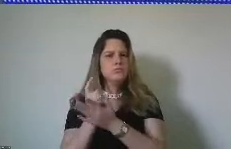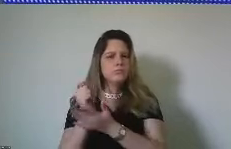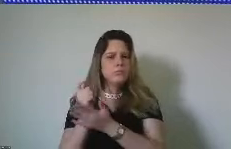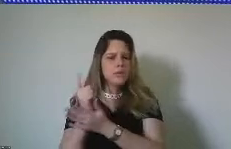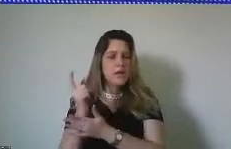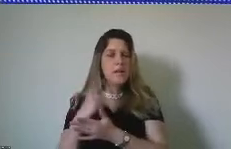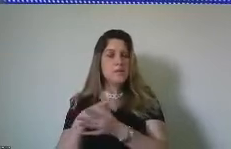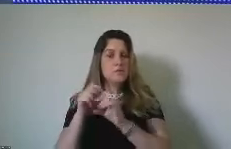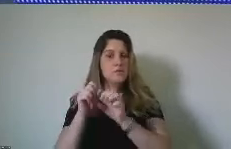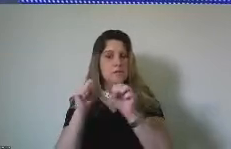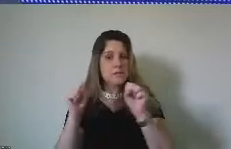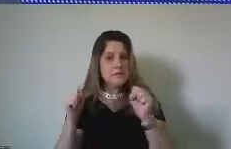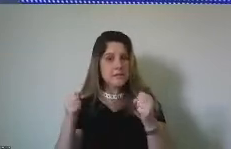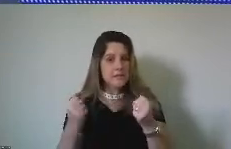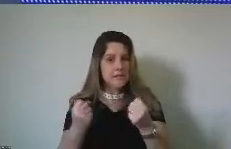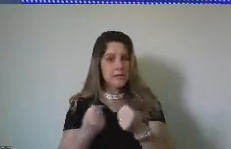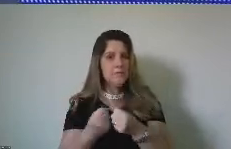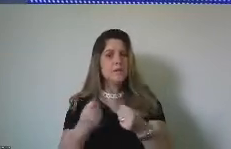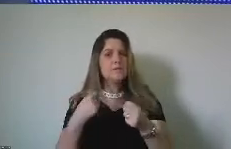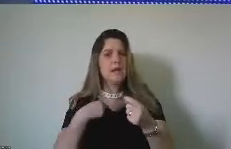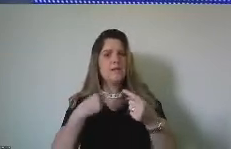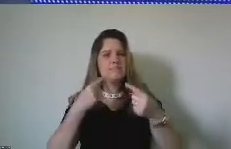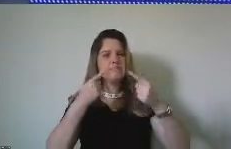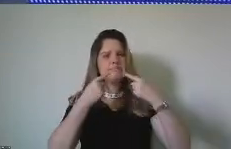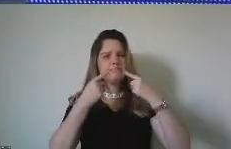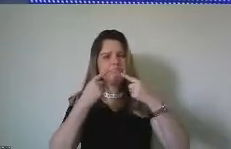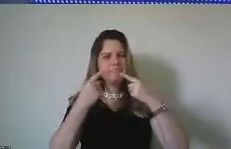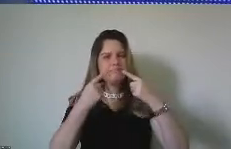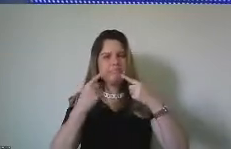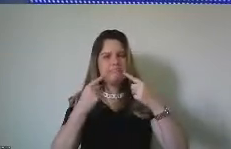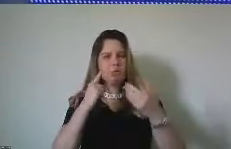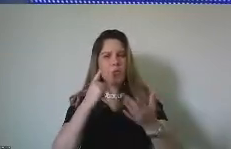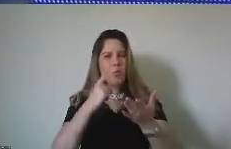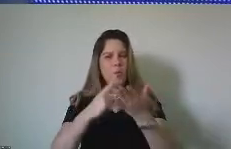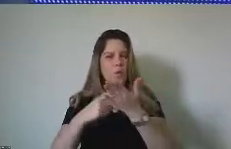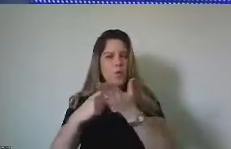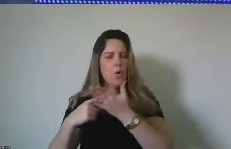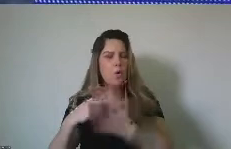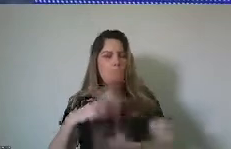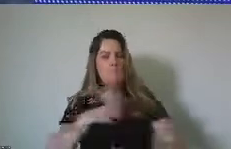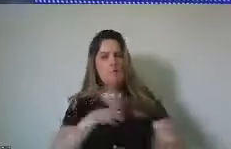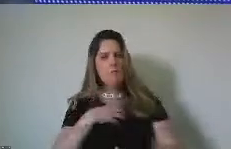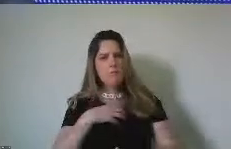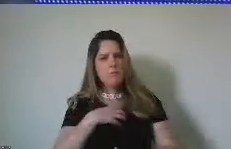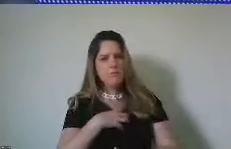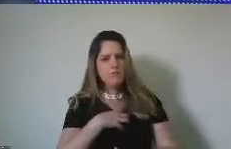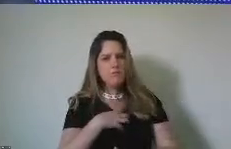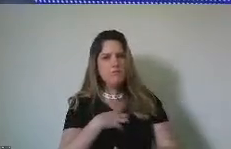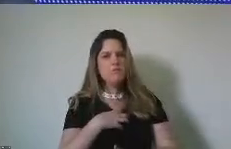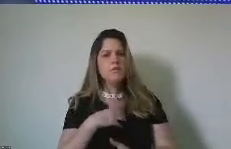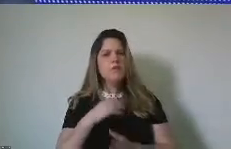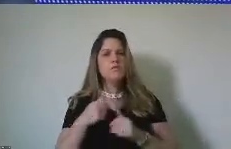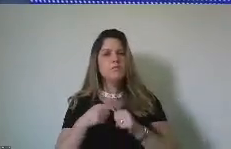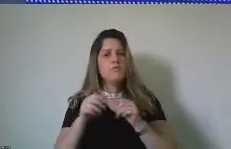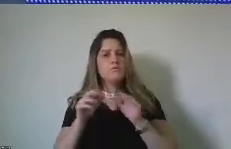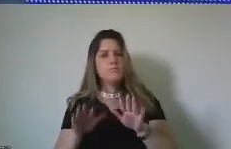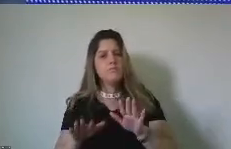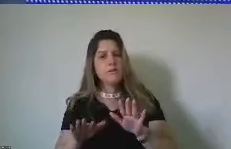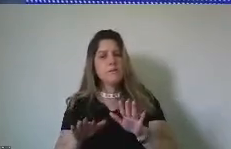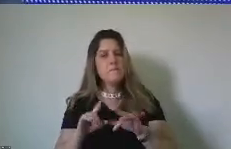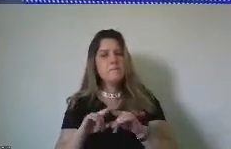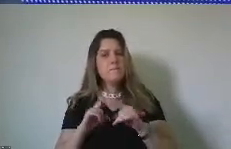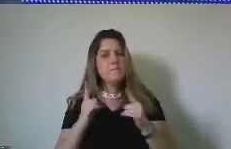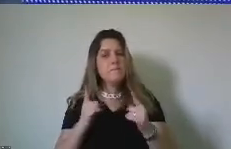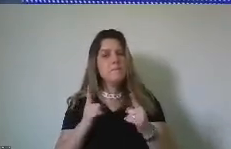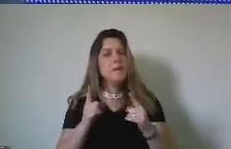que tá discutindo e a conta né a forma de como foi feito esse cálculo mas por